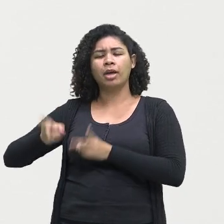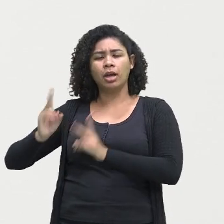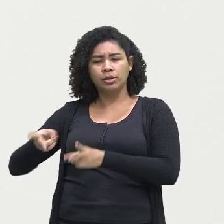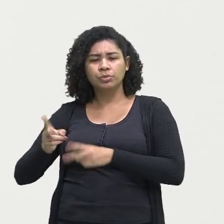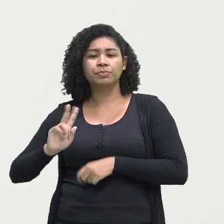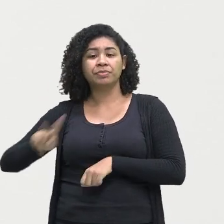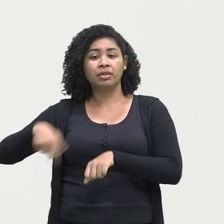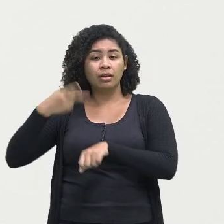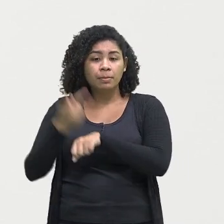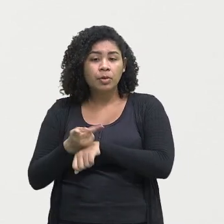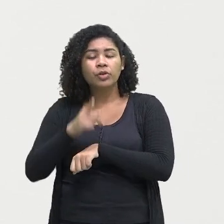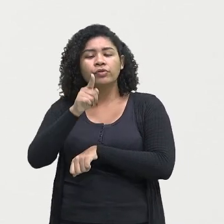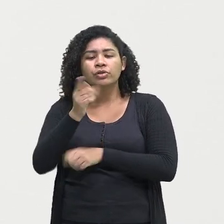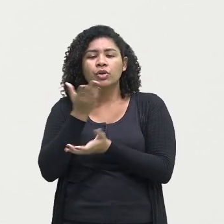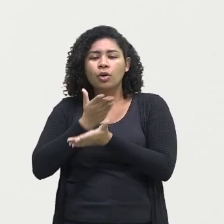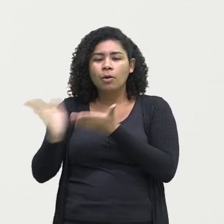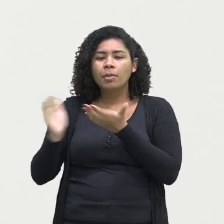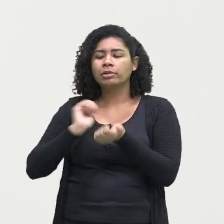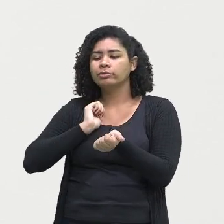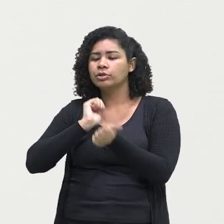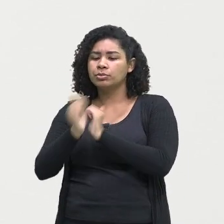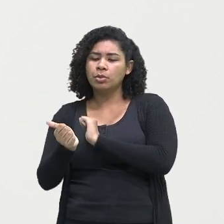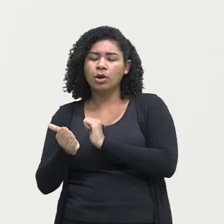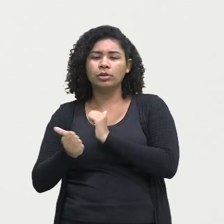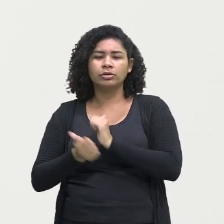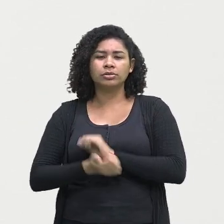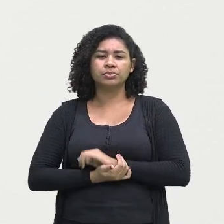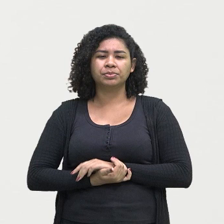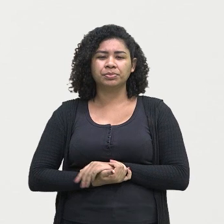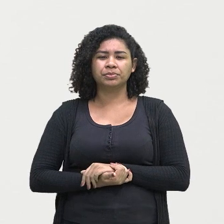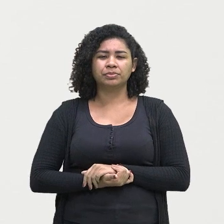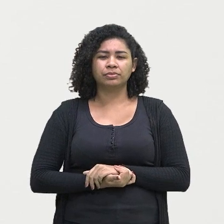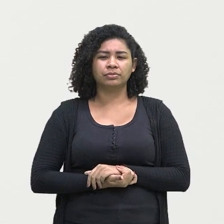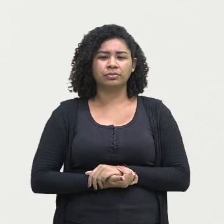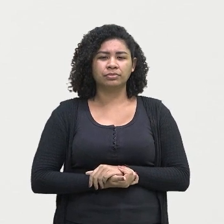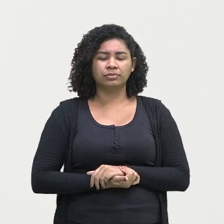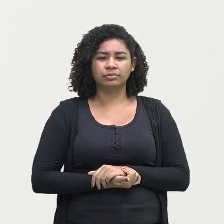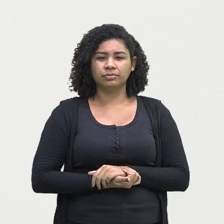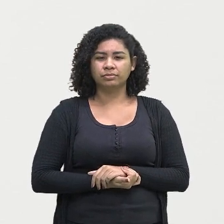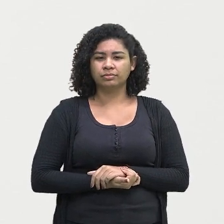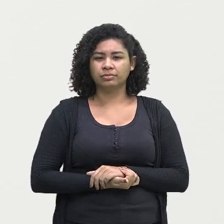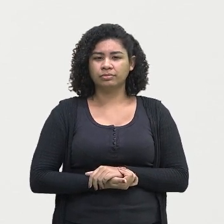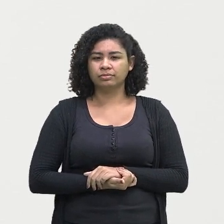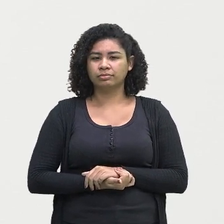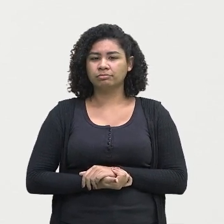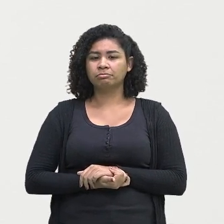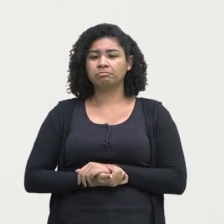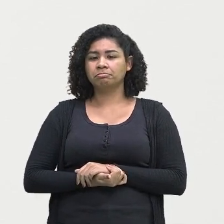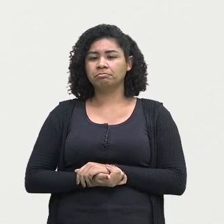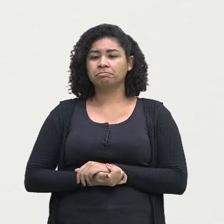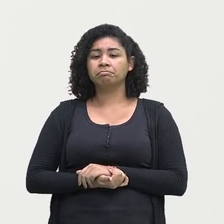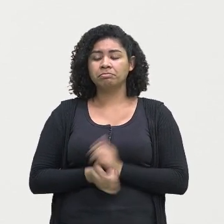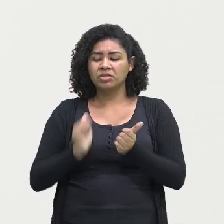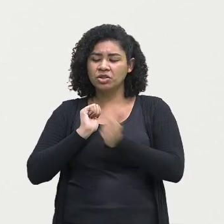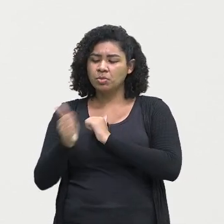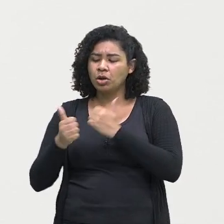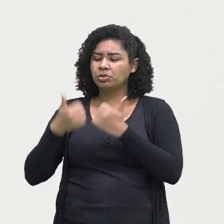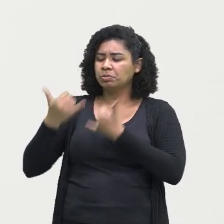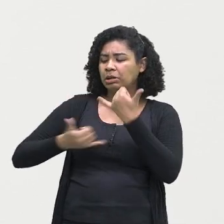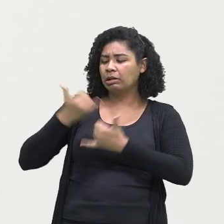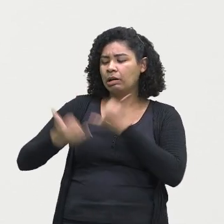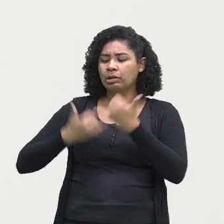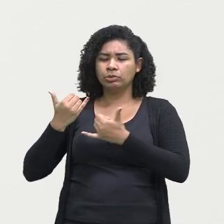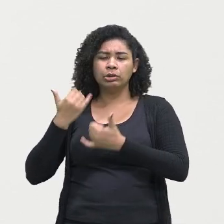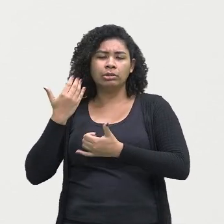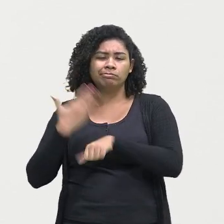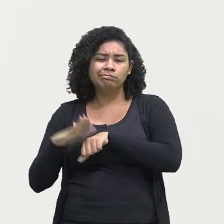esporte preferido, you receive a heavy blow to the head, você recebe um golpe na cabeça, and you pass